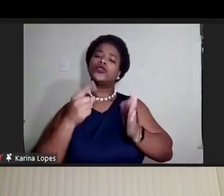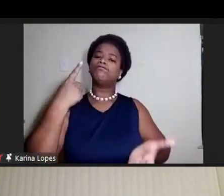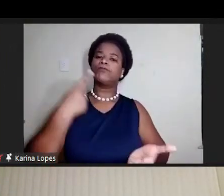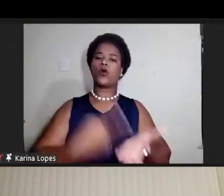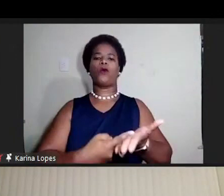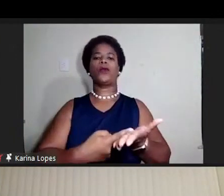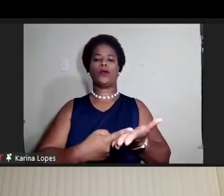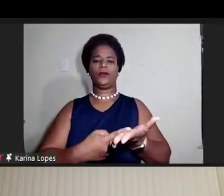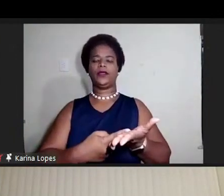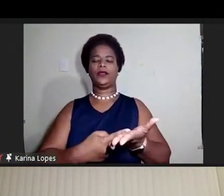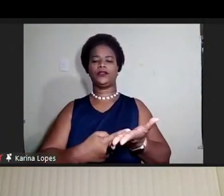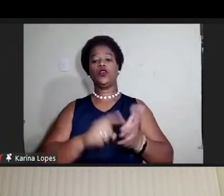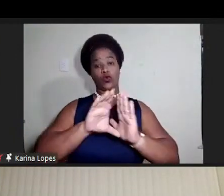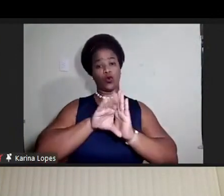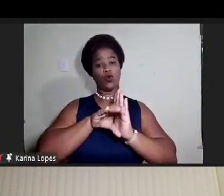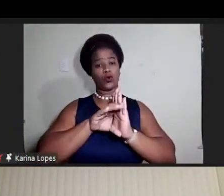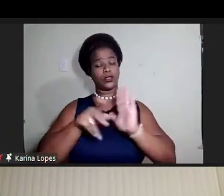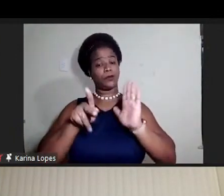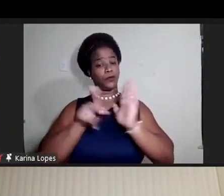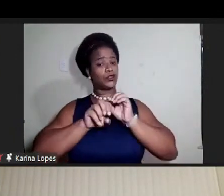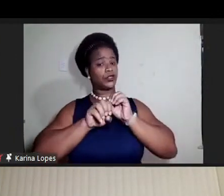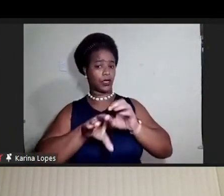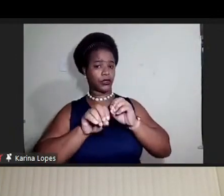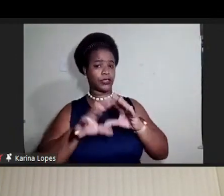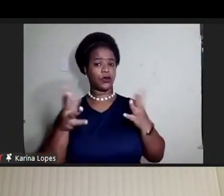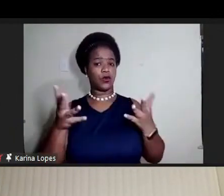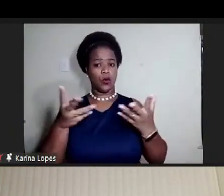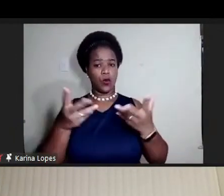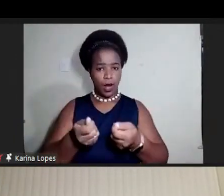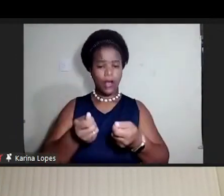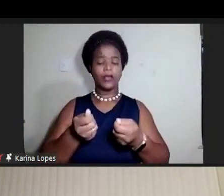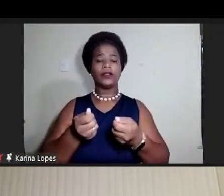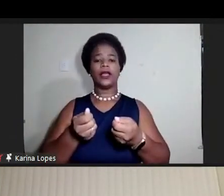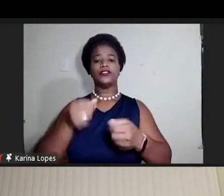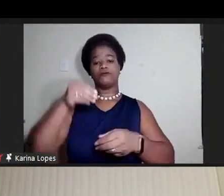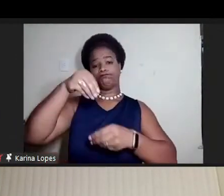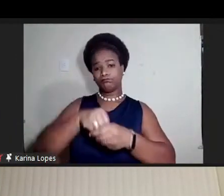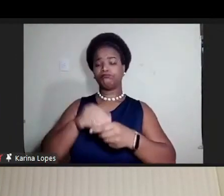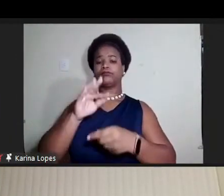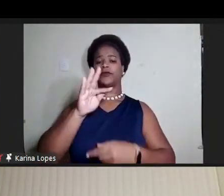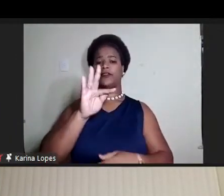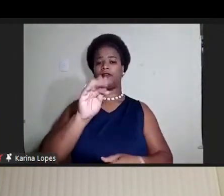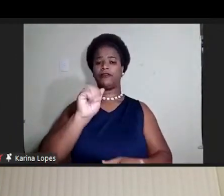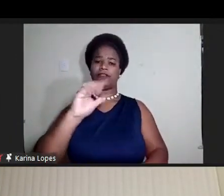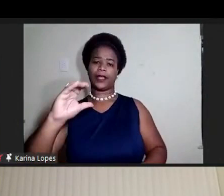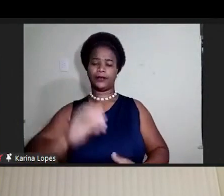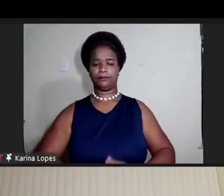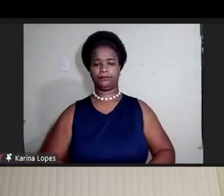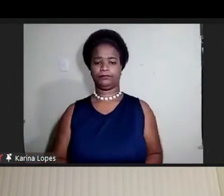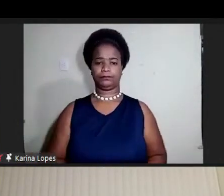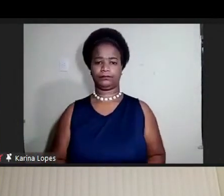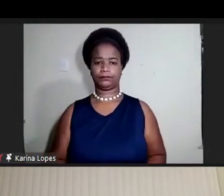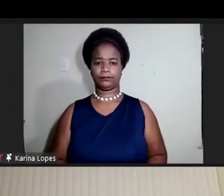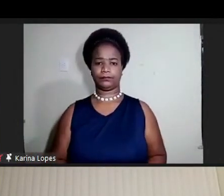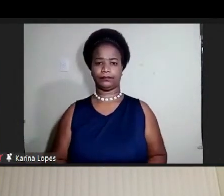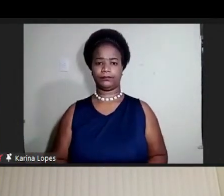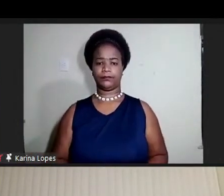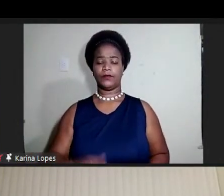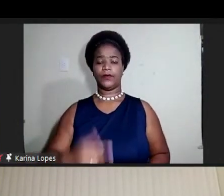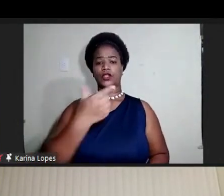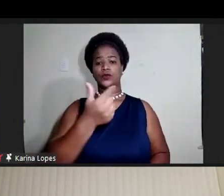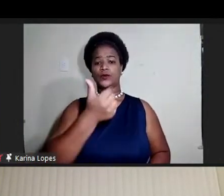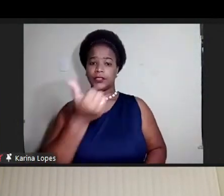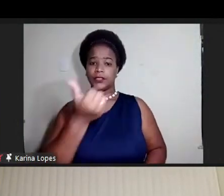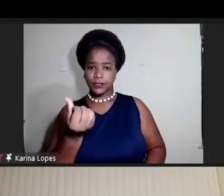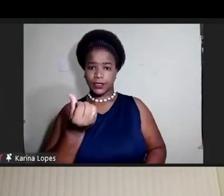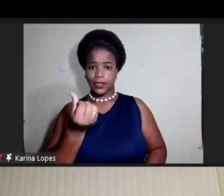concepção de uma educação de qualidade no âmbito da FAC. Em 2016, foi